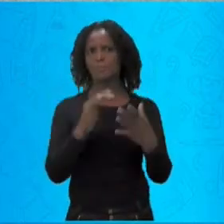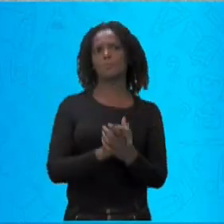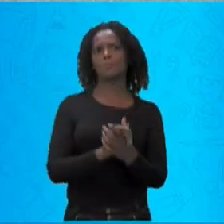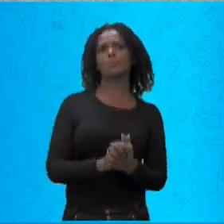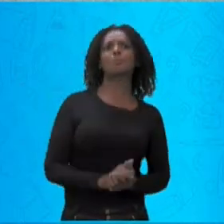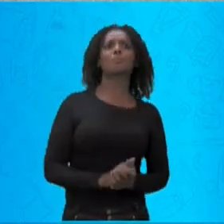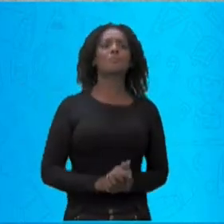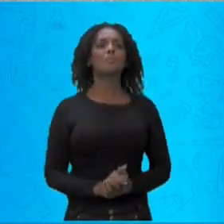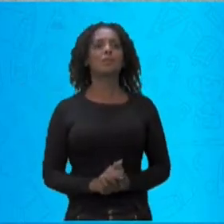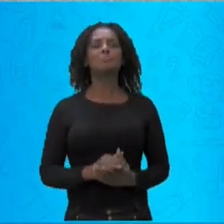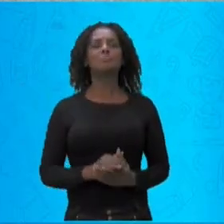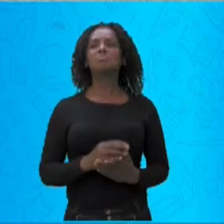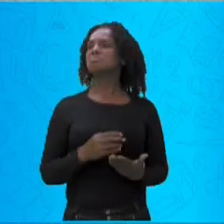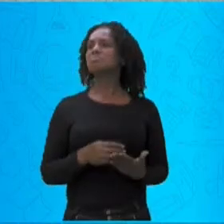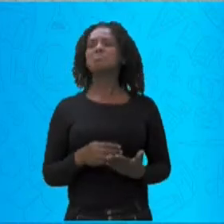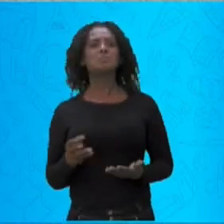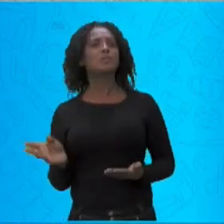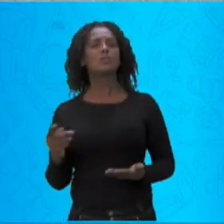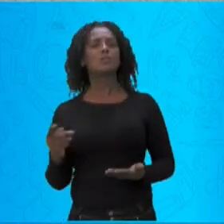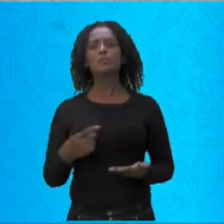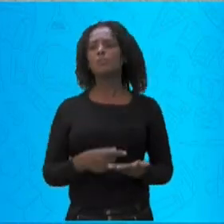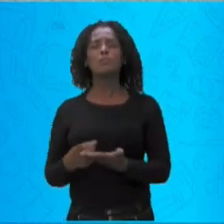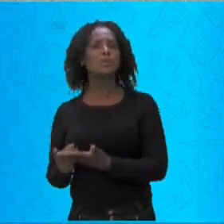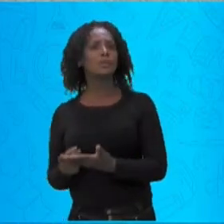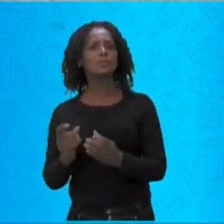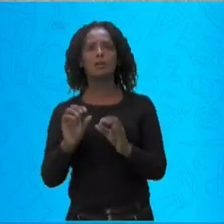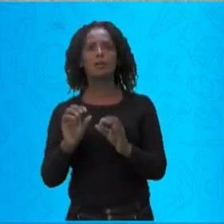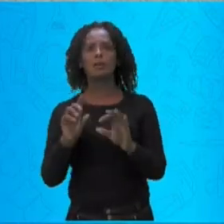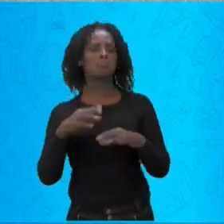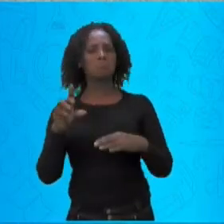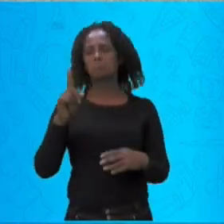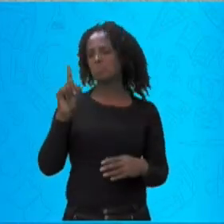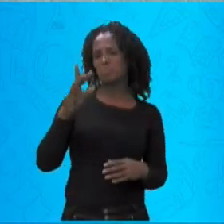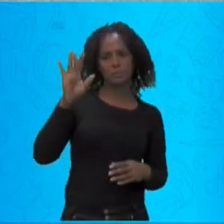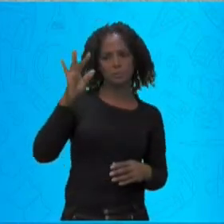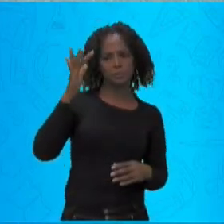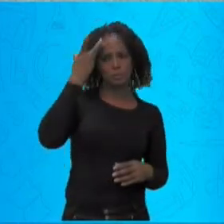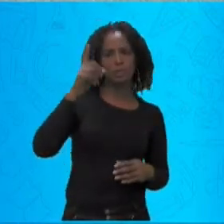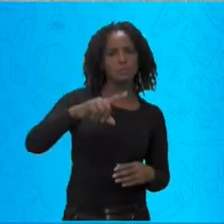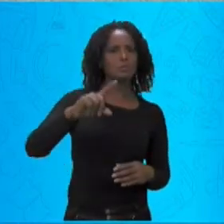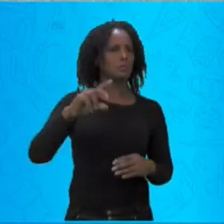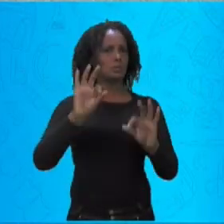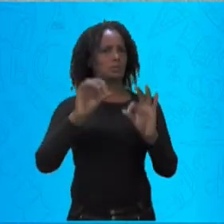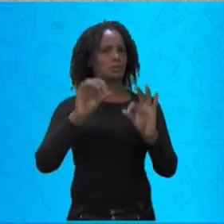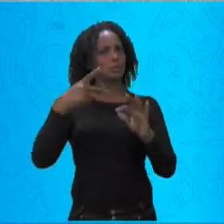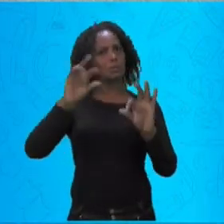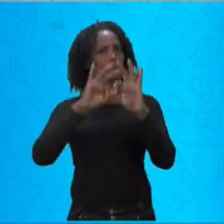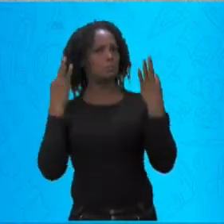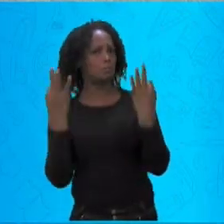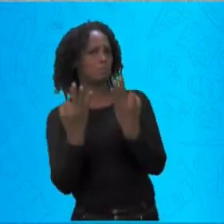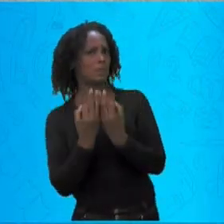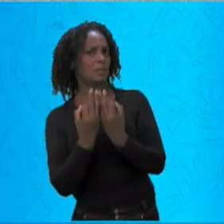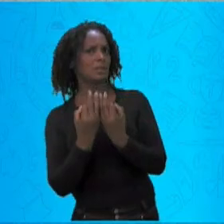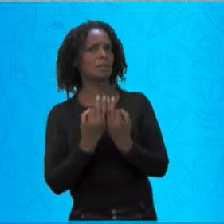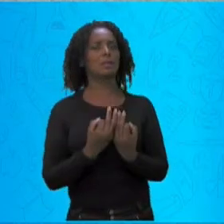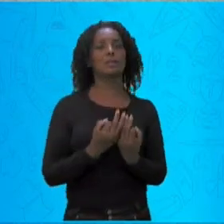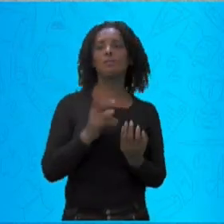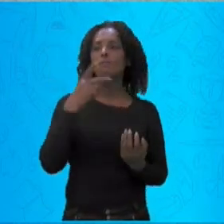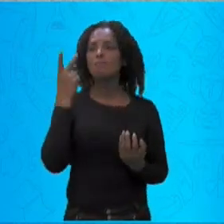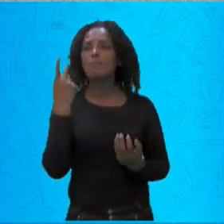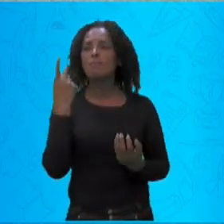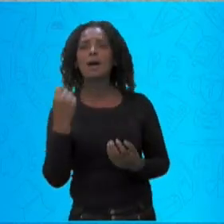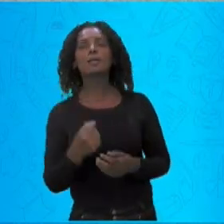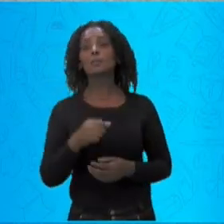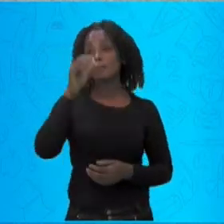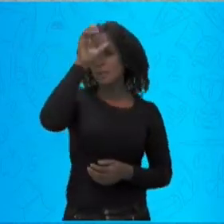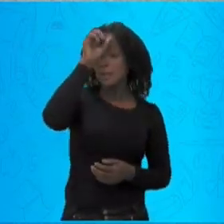atenção. Convide um de seus familiares para conversar sobre a aula de hoje. Fala para ele que você aprendeu sobre os